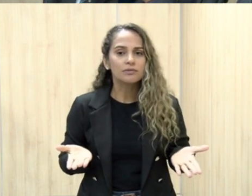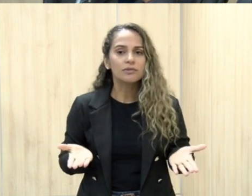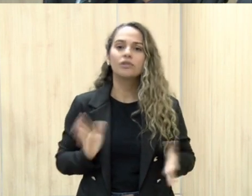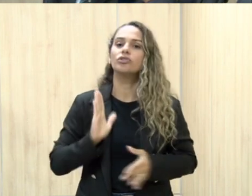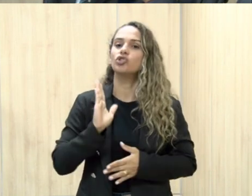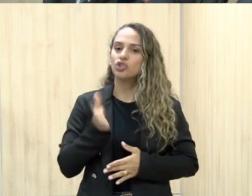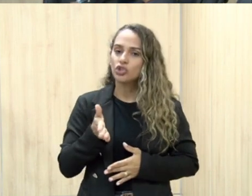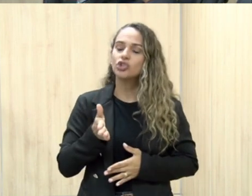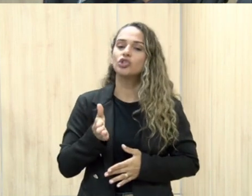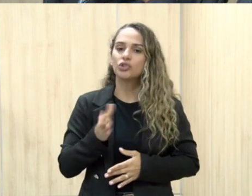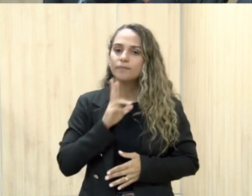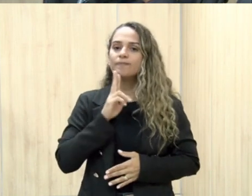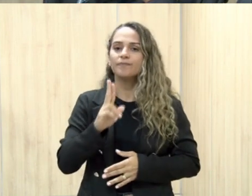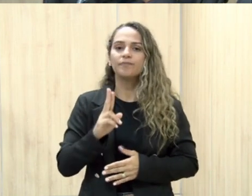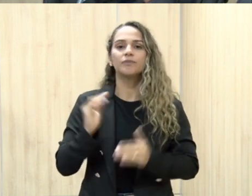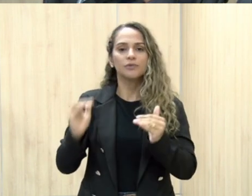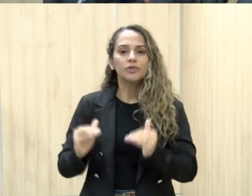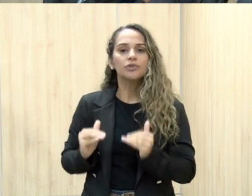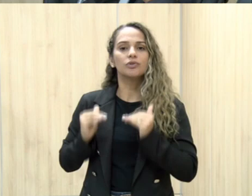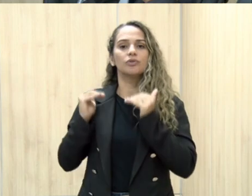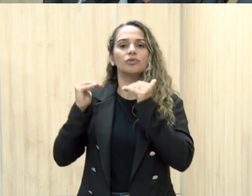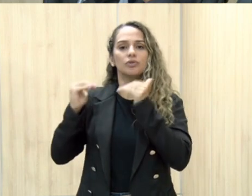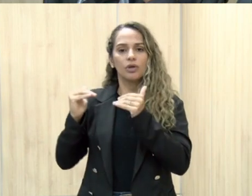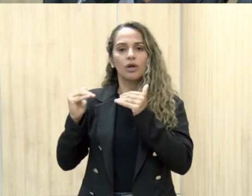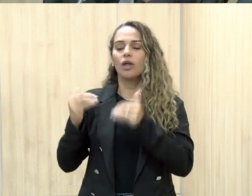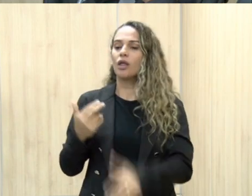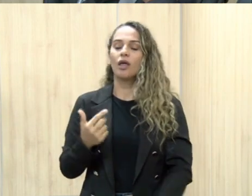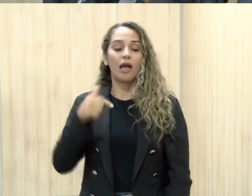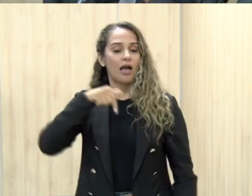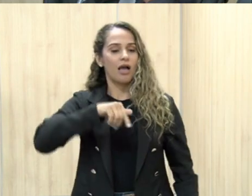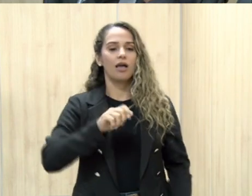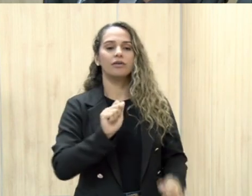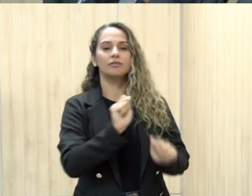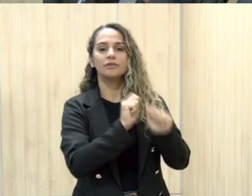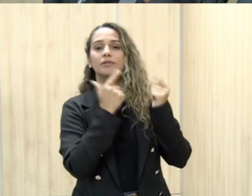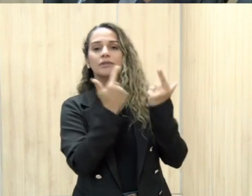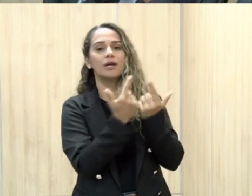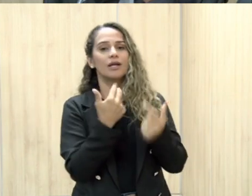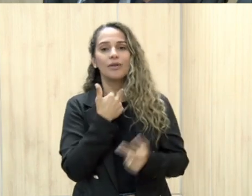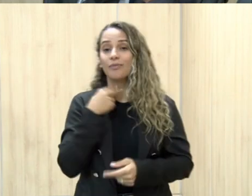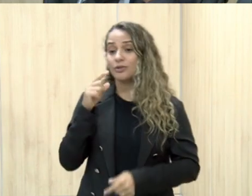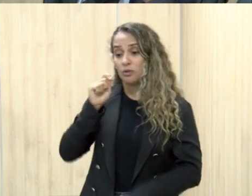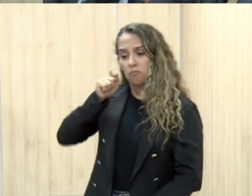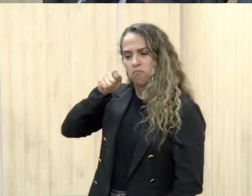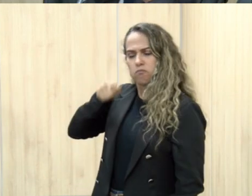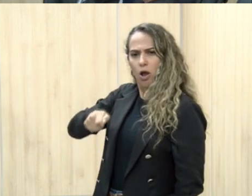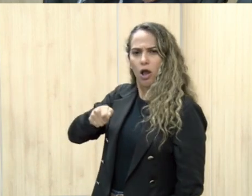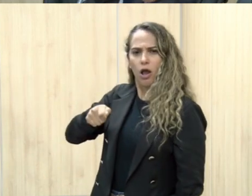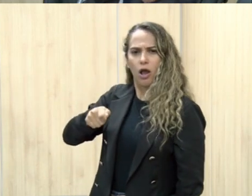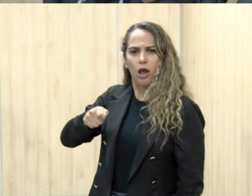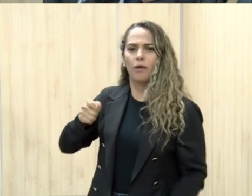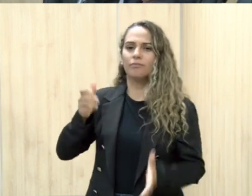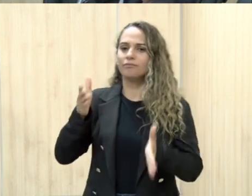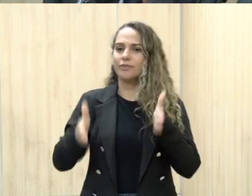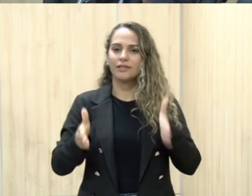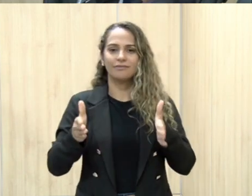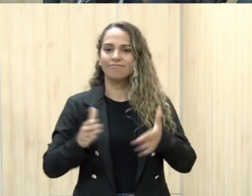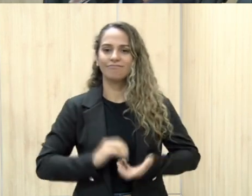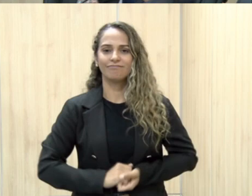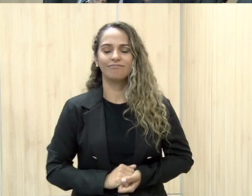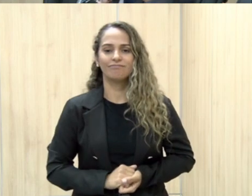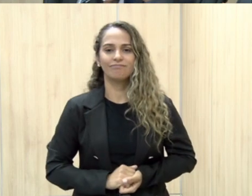decidido pelos tribunais superiores que poderes nativo não pode impor essa esse prazo